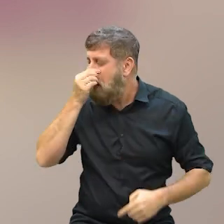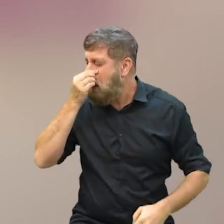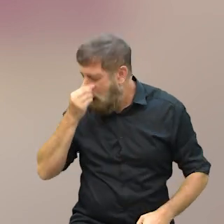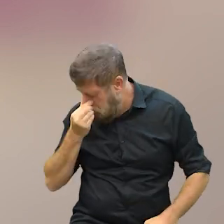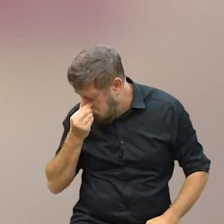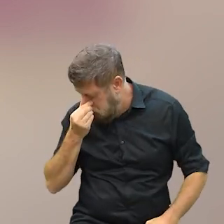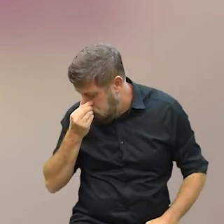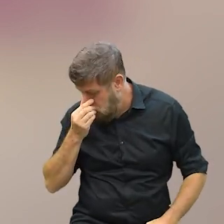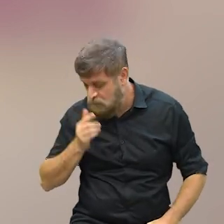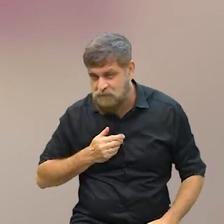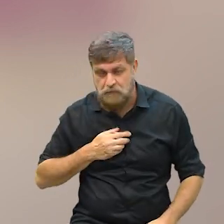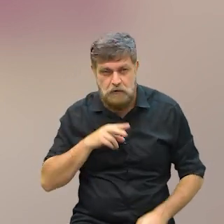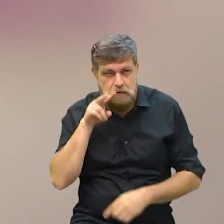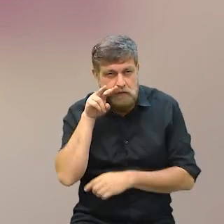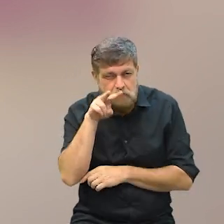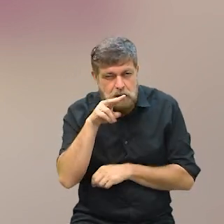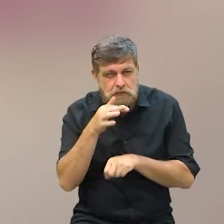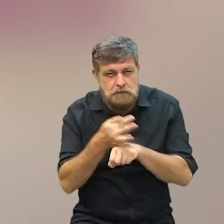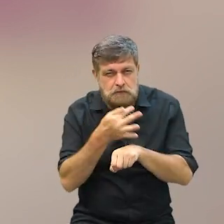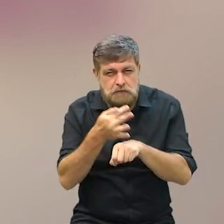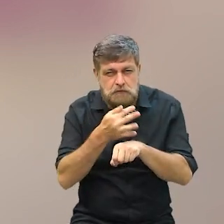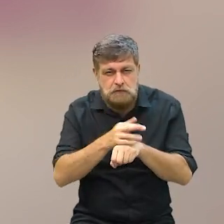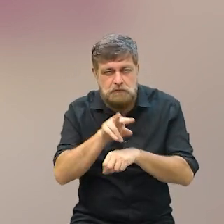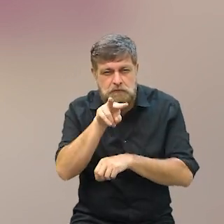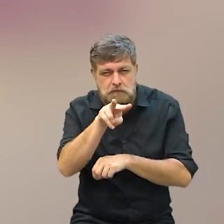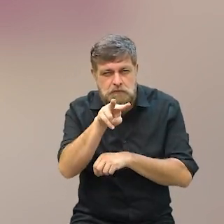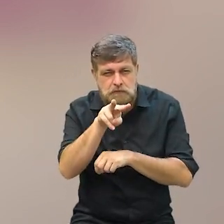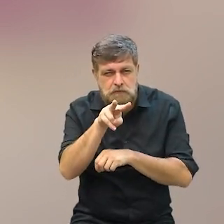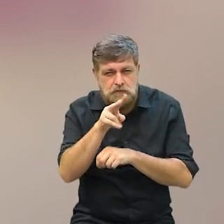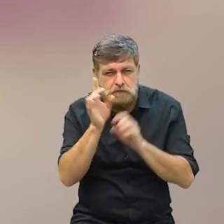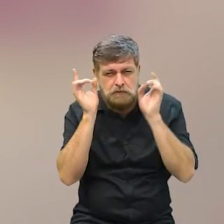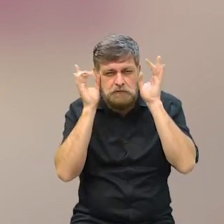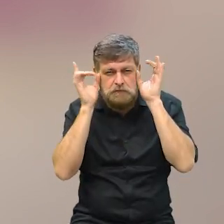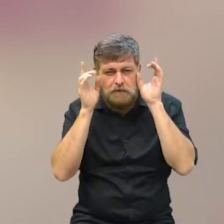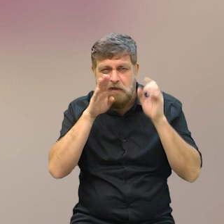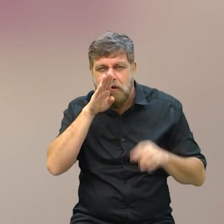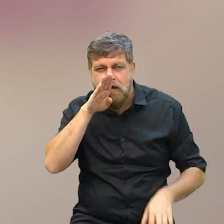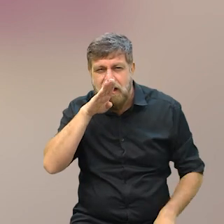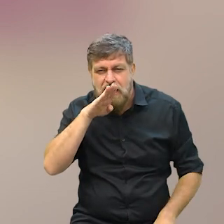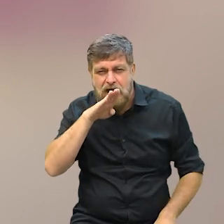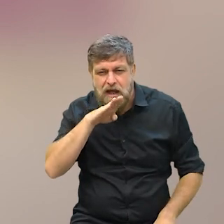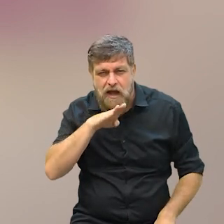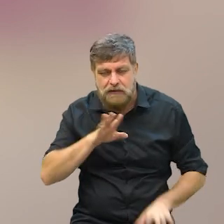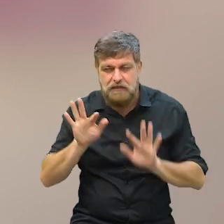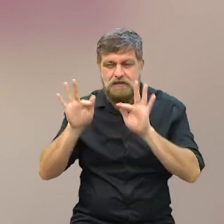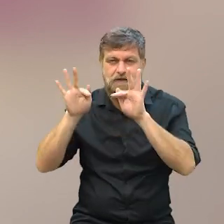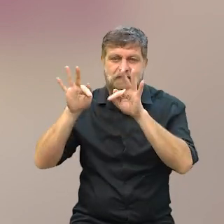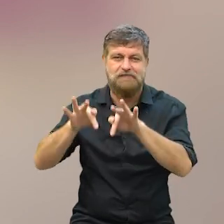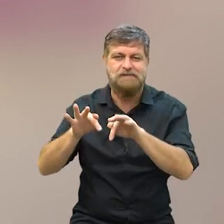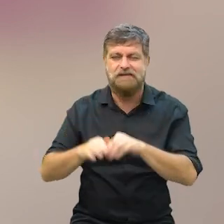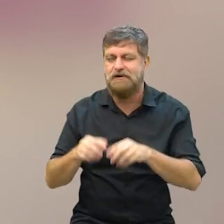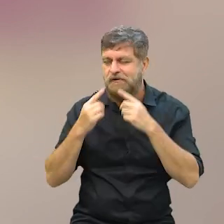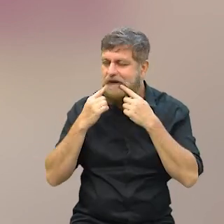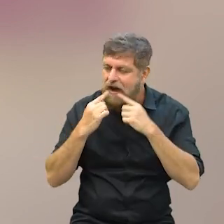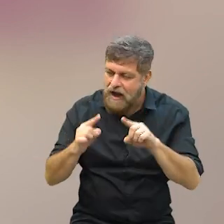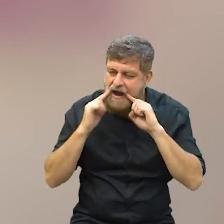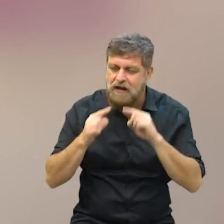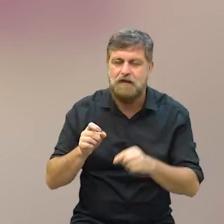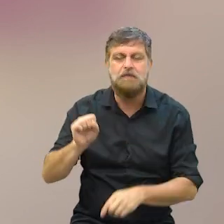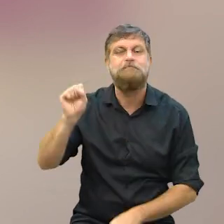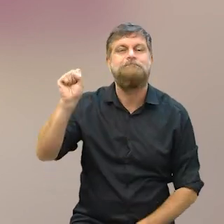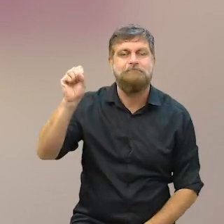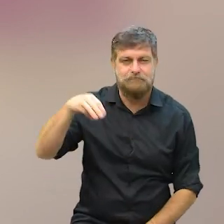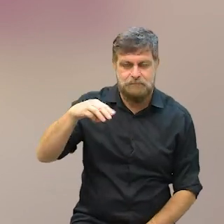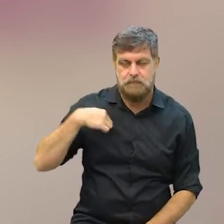mas a partir do esforço visual, desenvolver a dor de cabeça, então, final da tarde, principalmente, é o mais comum a queixa,